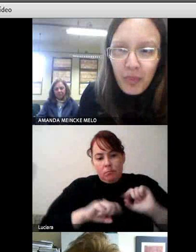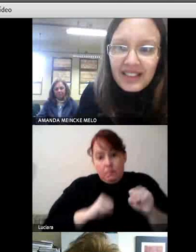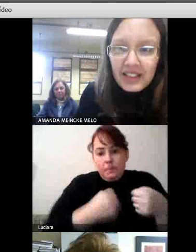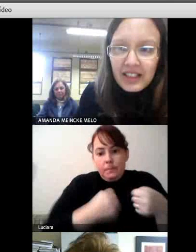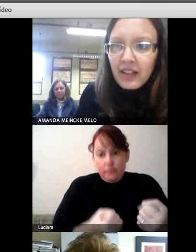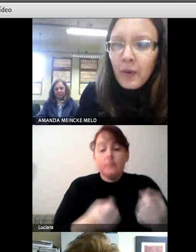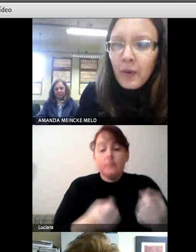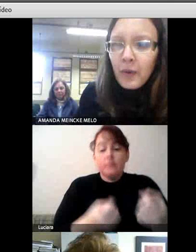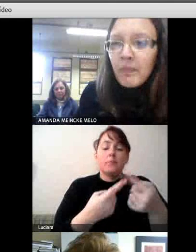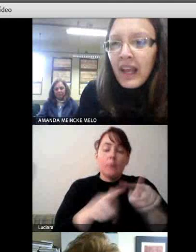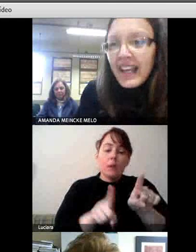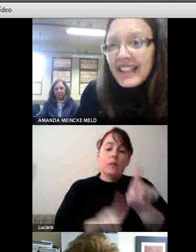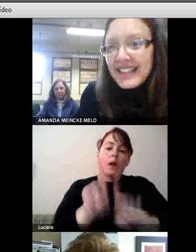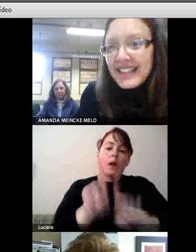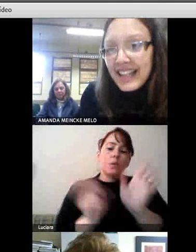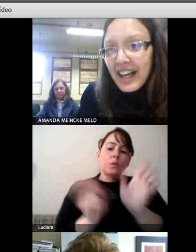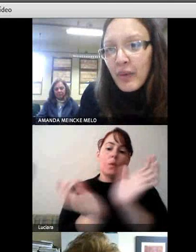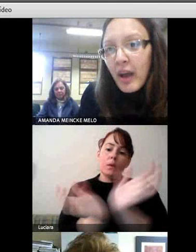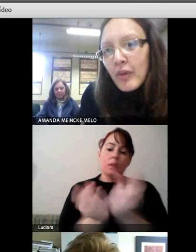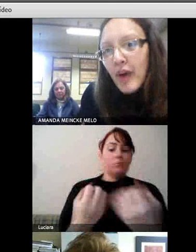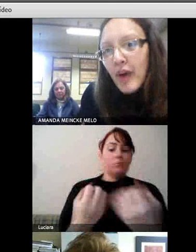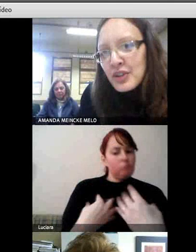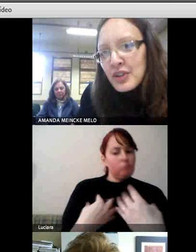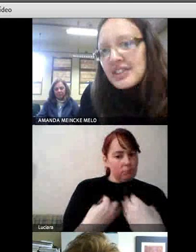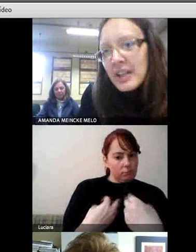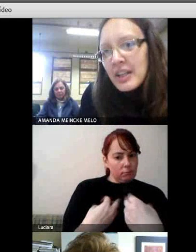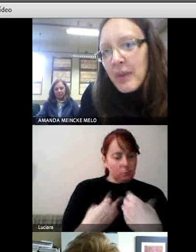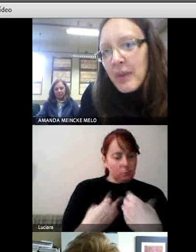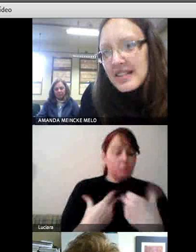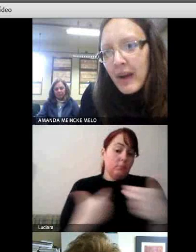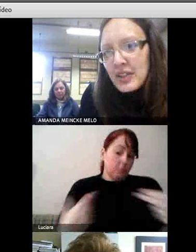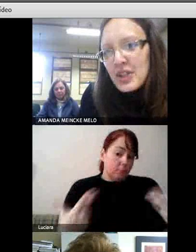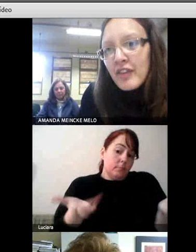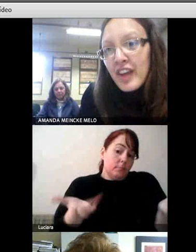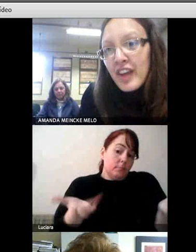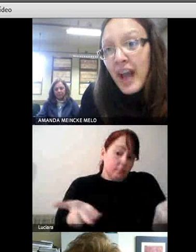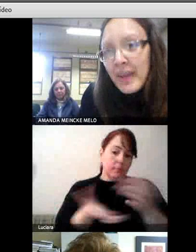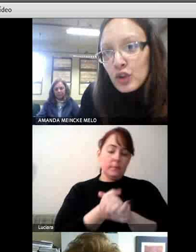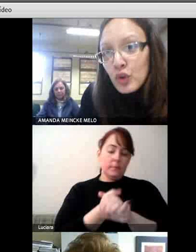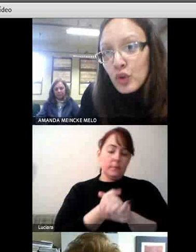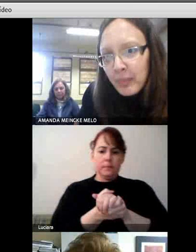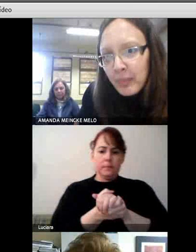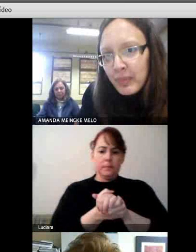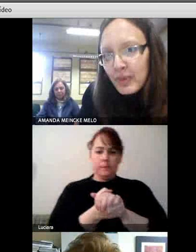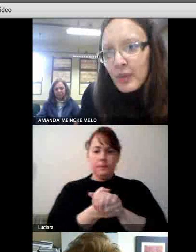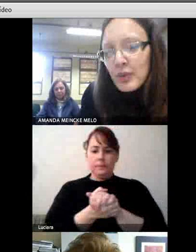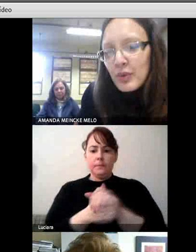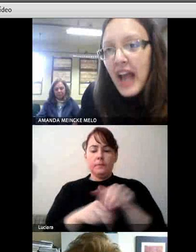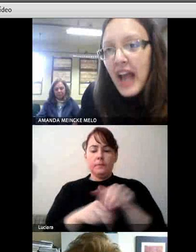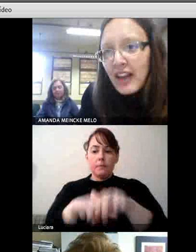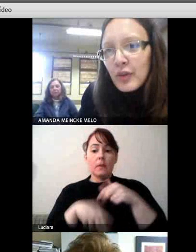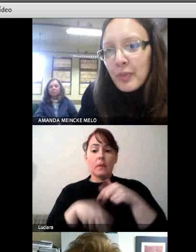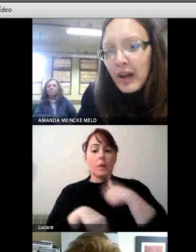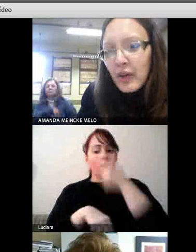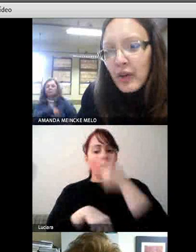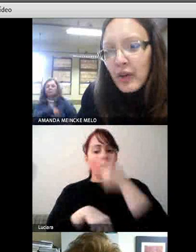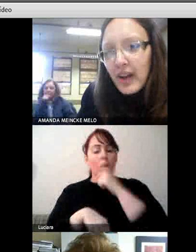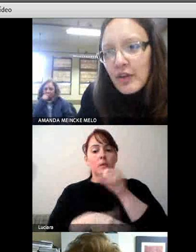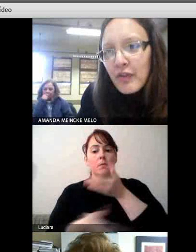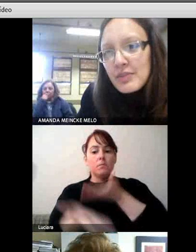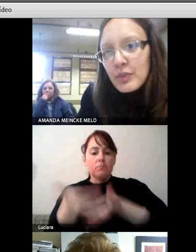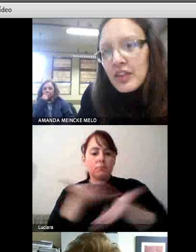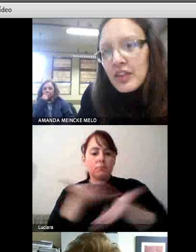nesse aspecto. Então, eu acho que o design participativo e a abertura para o diálogo, para a